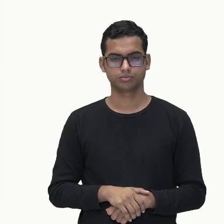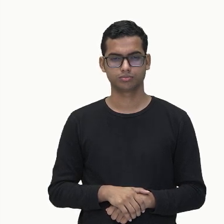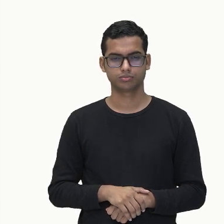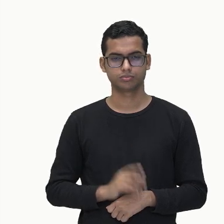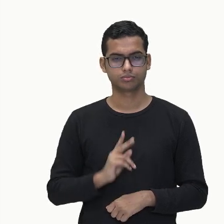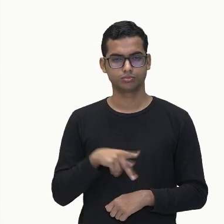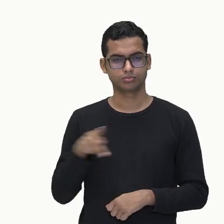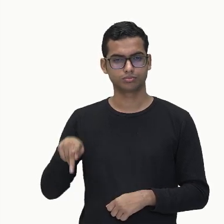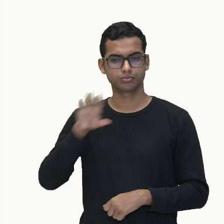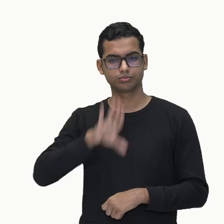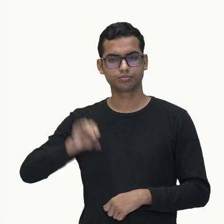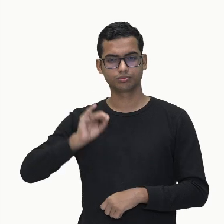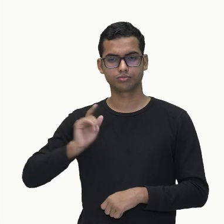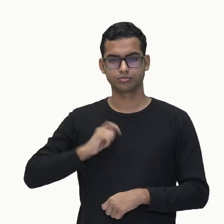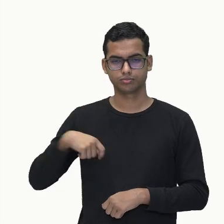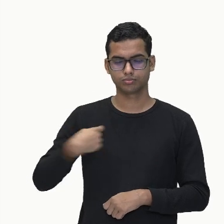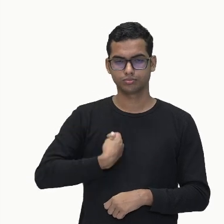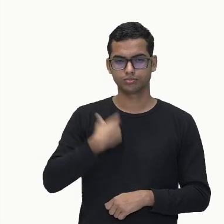Prof